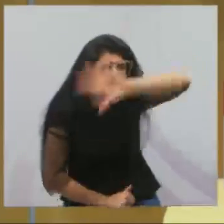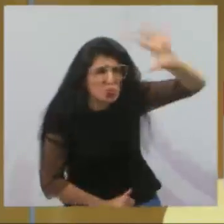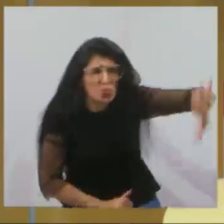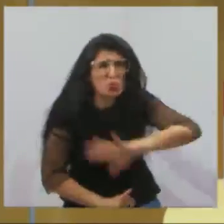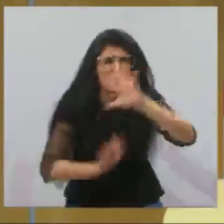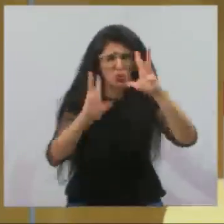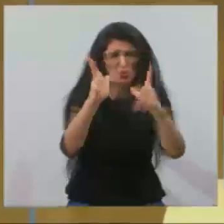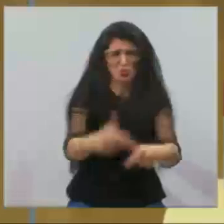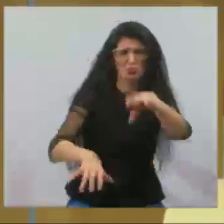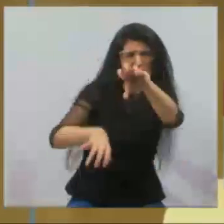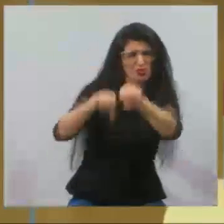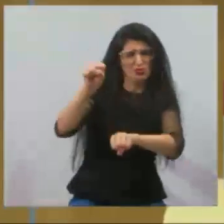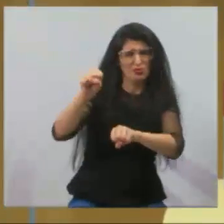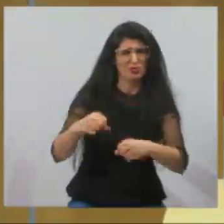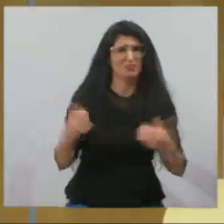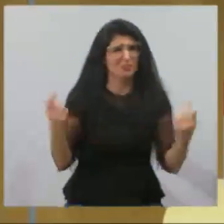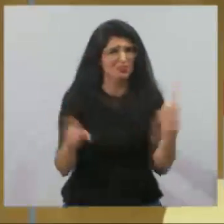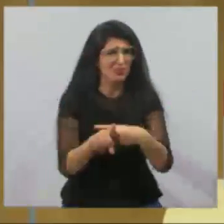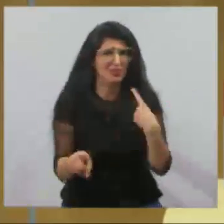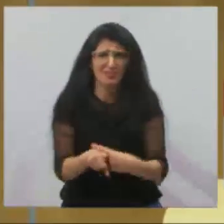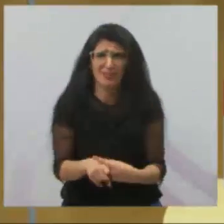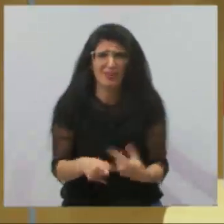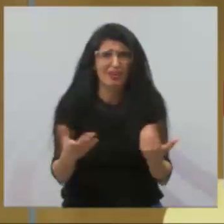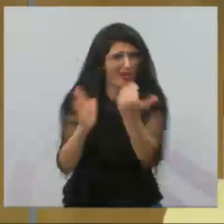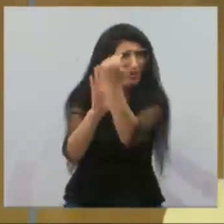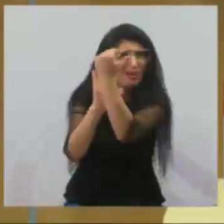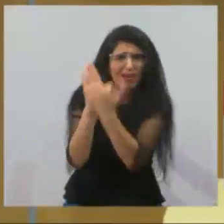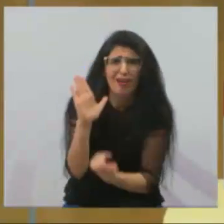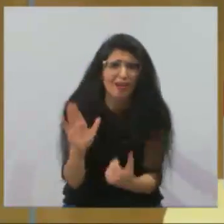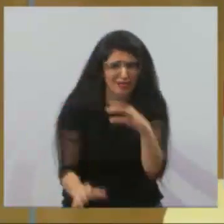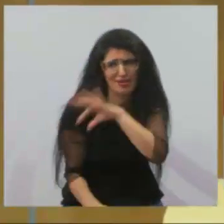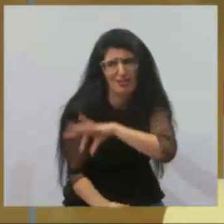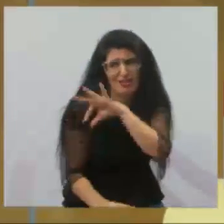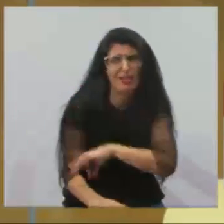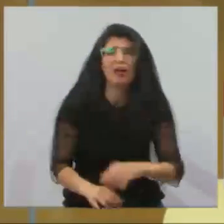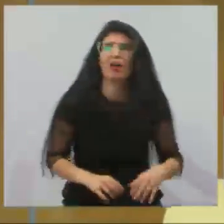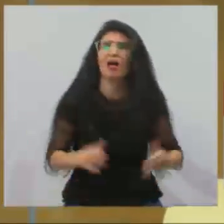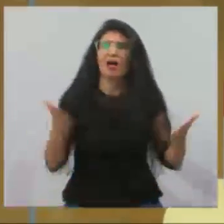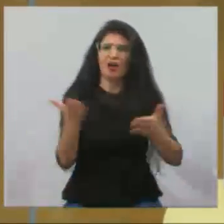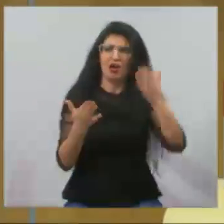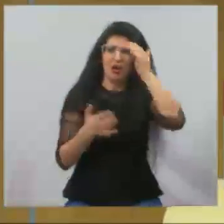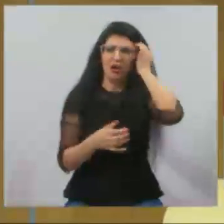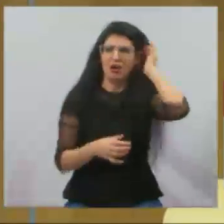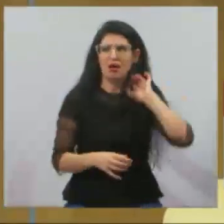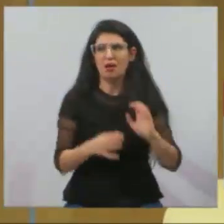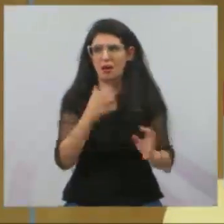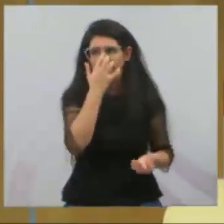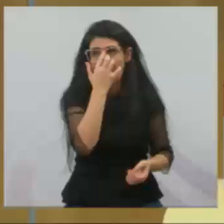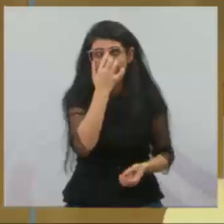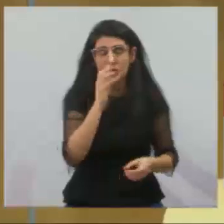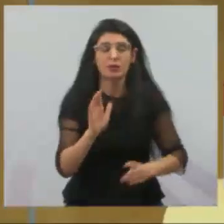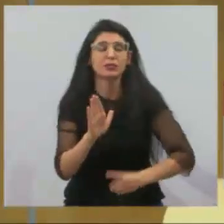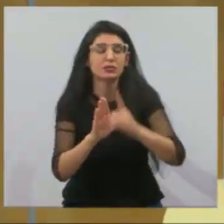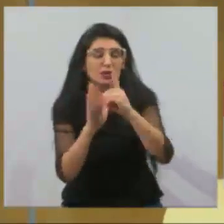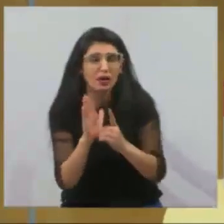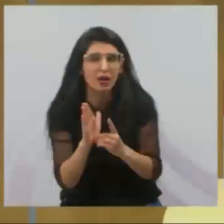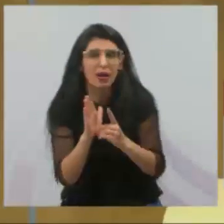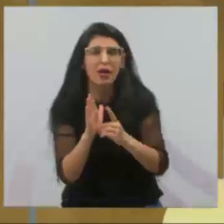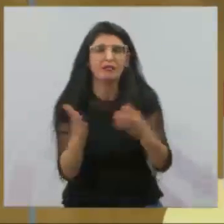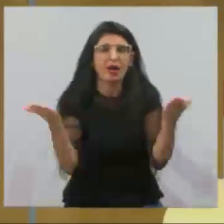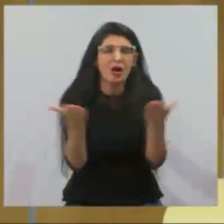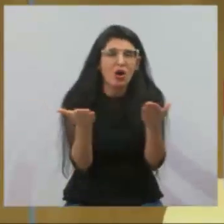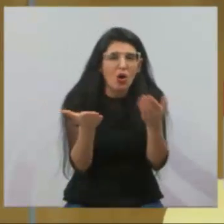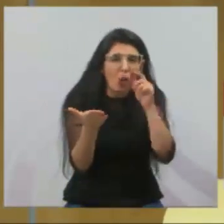que, depois de tudo isso, o governo ainda baixa um decreto congelando o salário de todos os servidores públicos